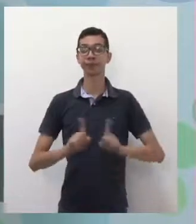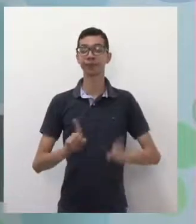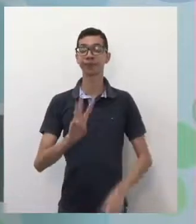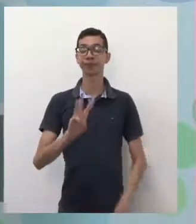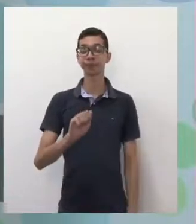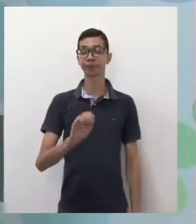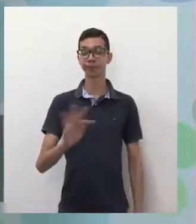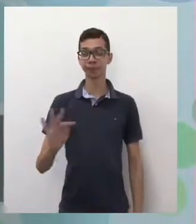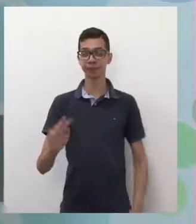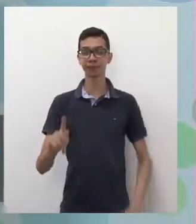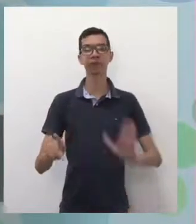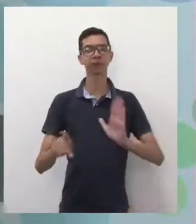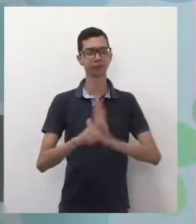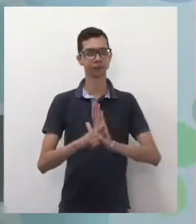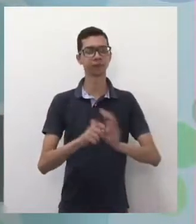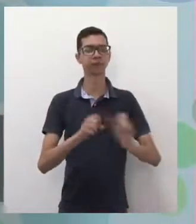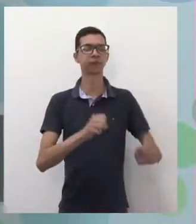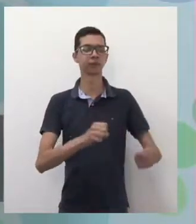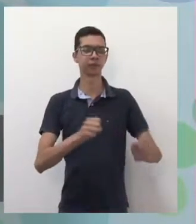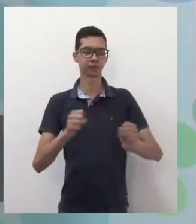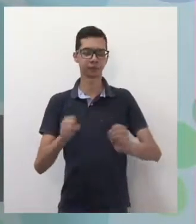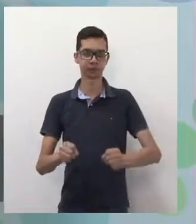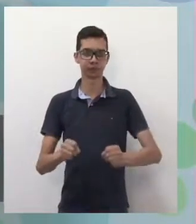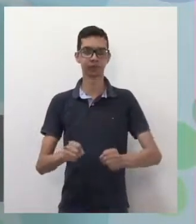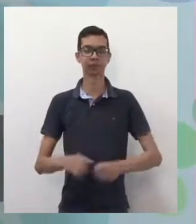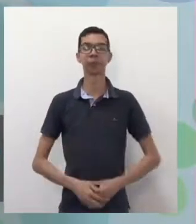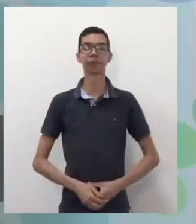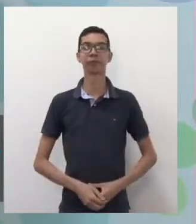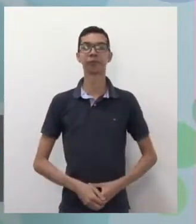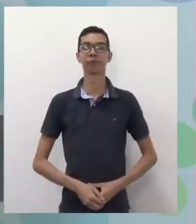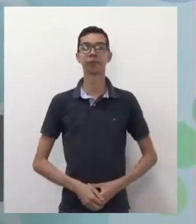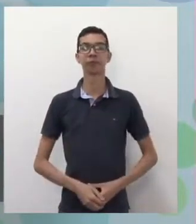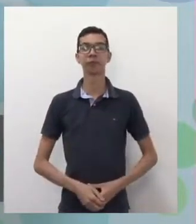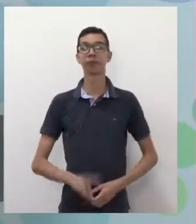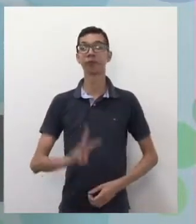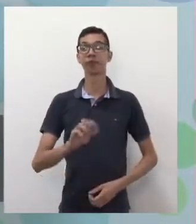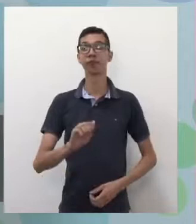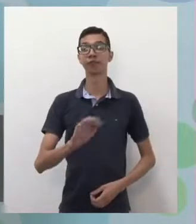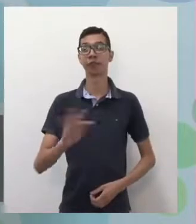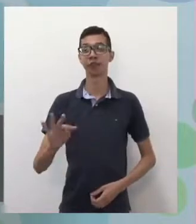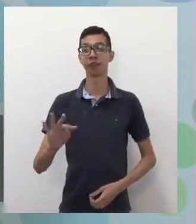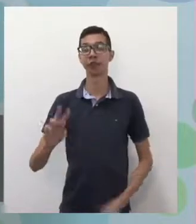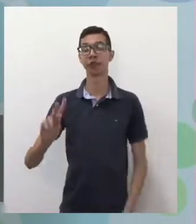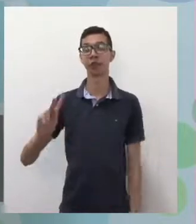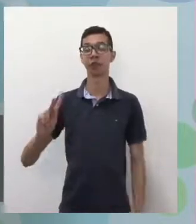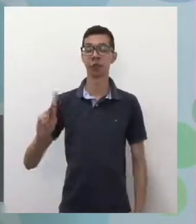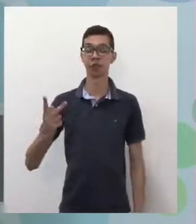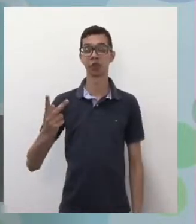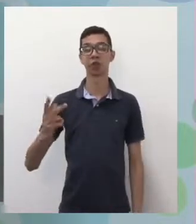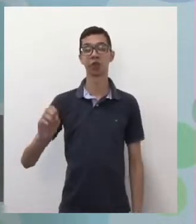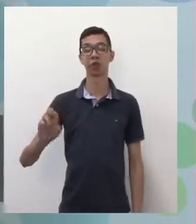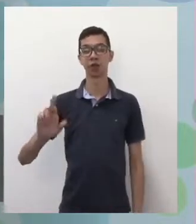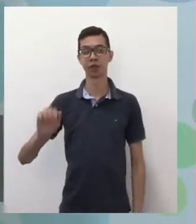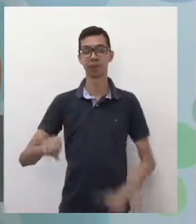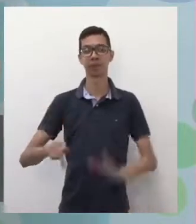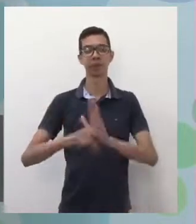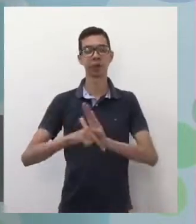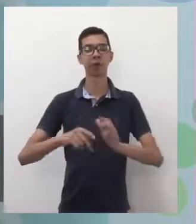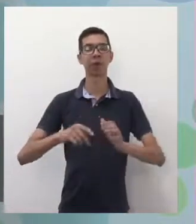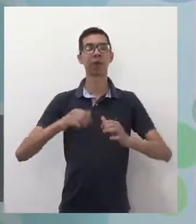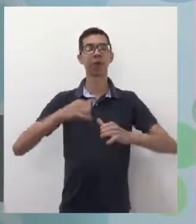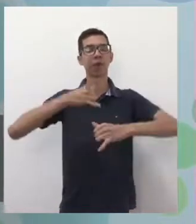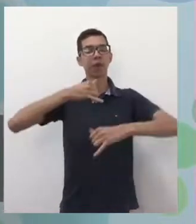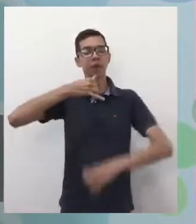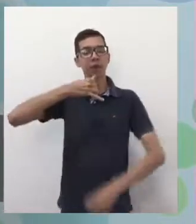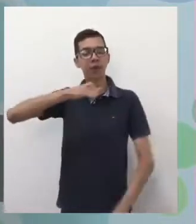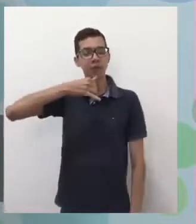é a unidade de potência e watt-hora é a unidade de energia. Essa